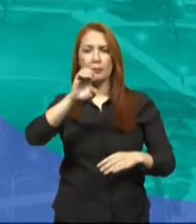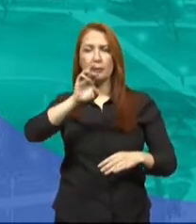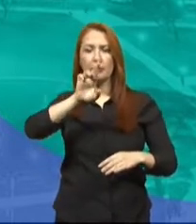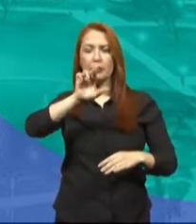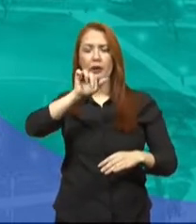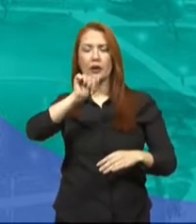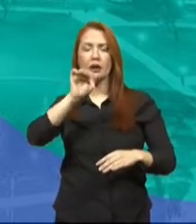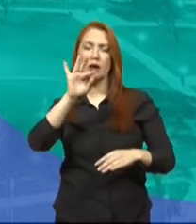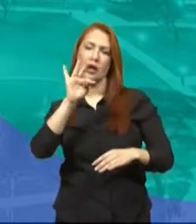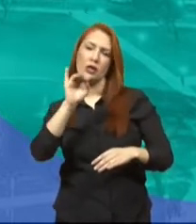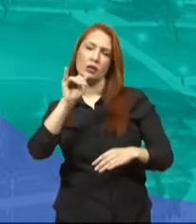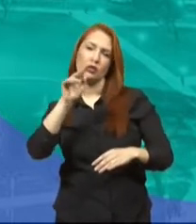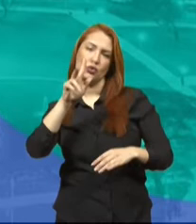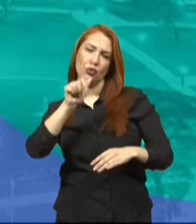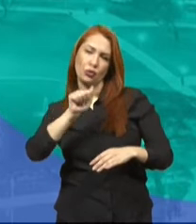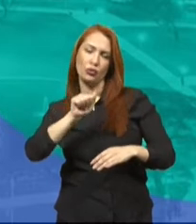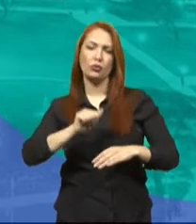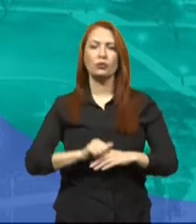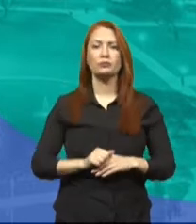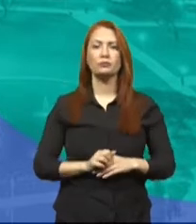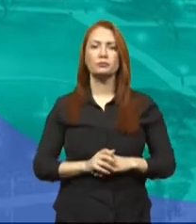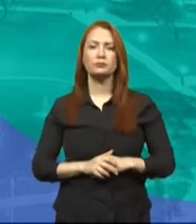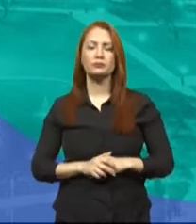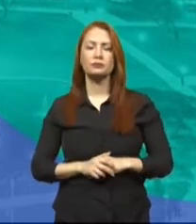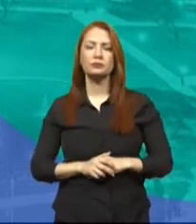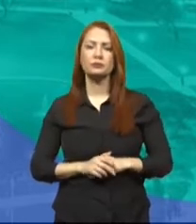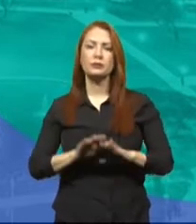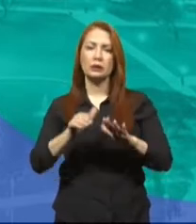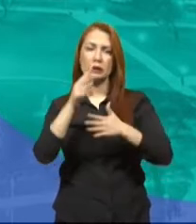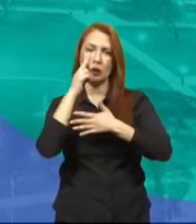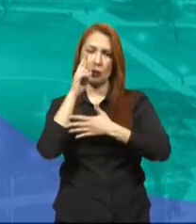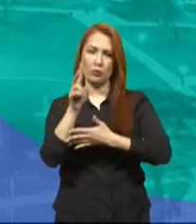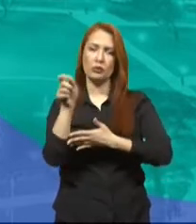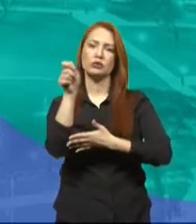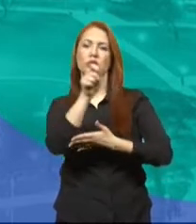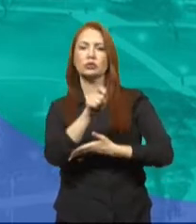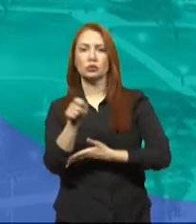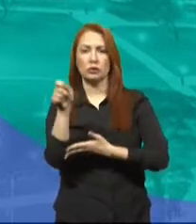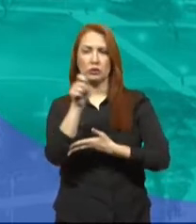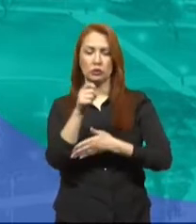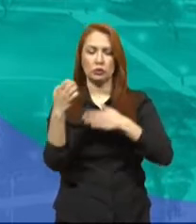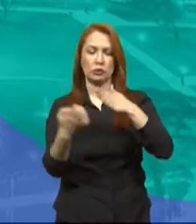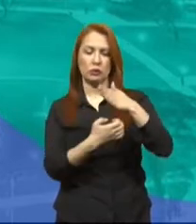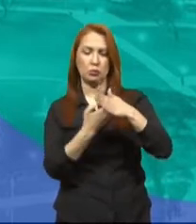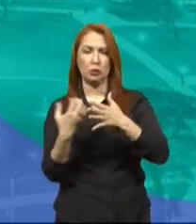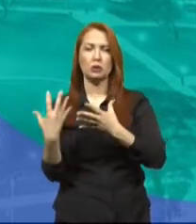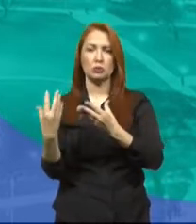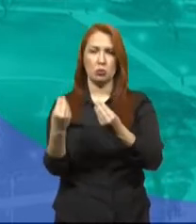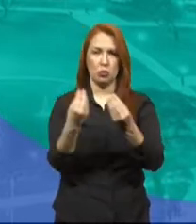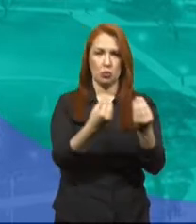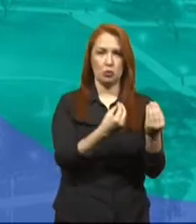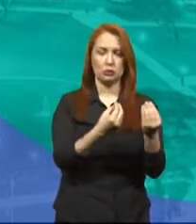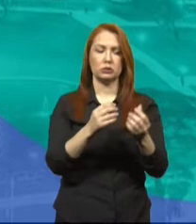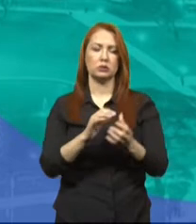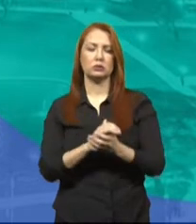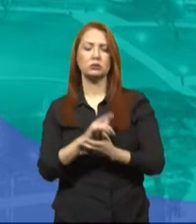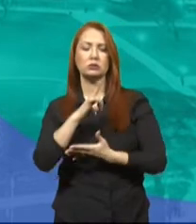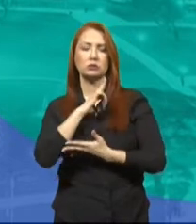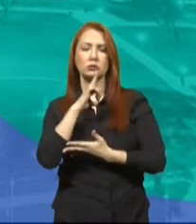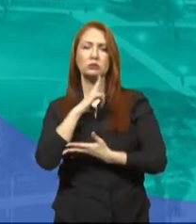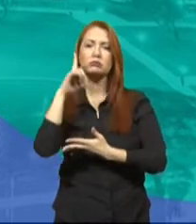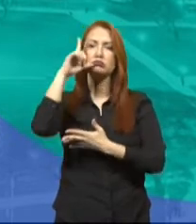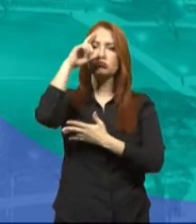Então, eu vejo que as associações e cooperativas, muitas delas, vão ter essa